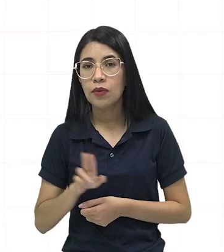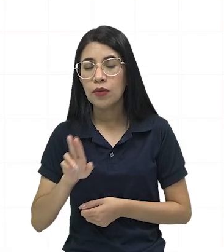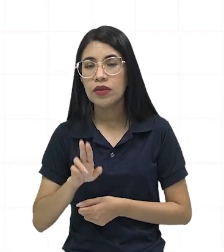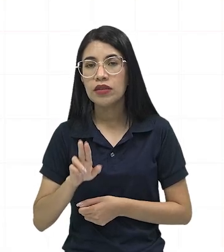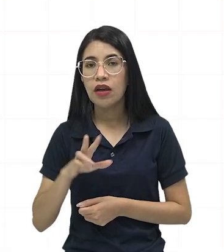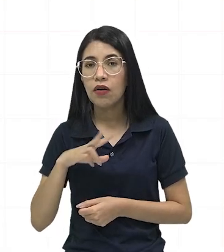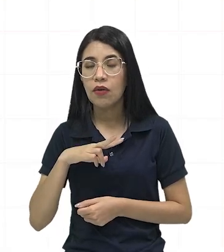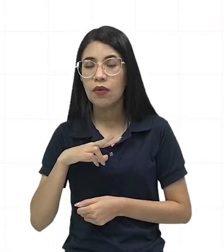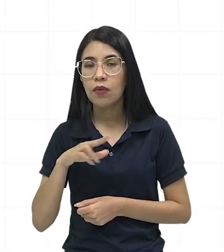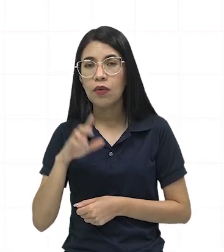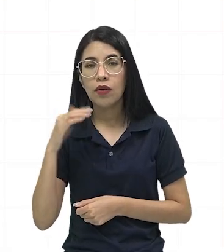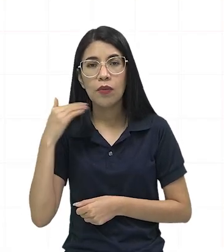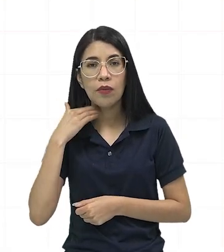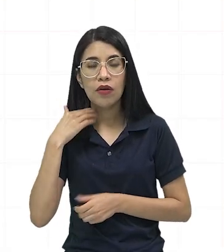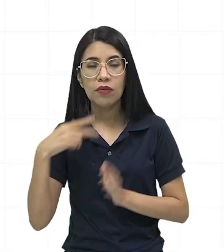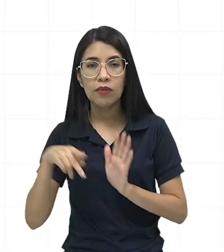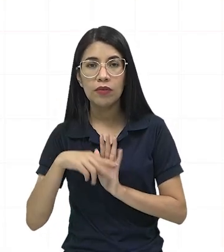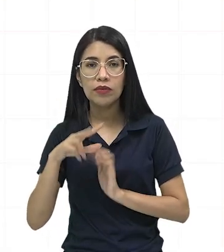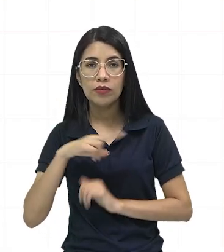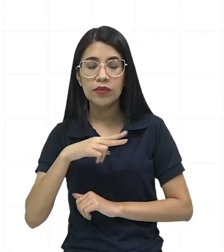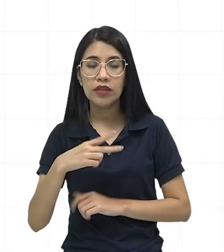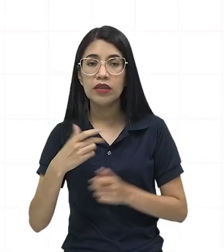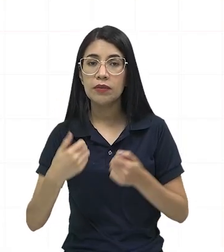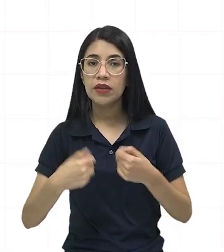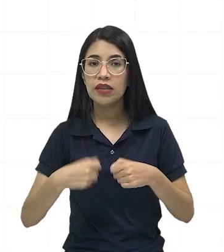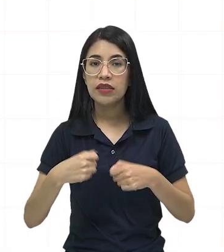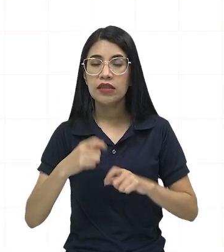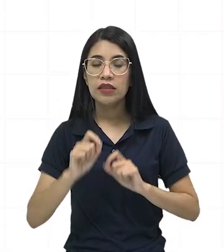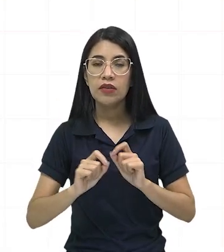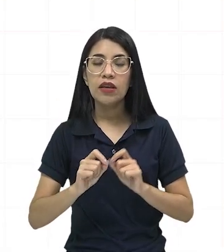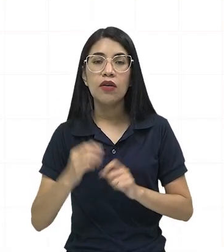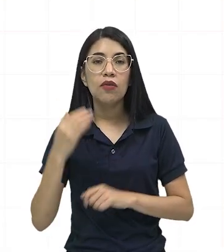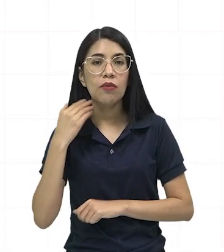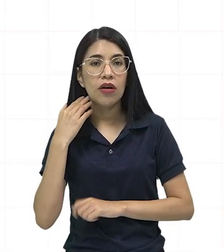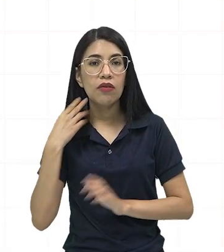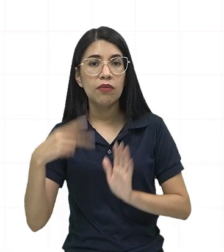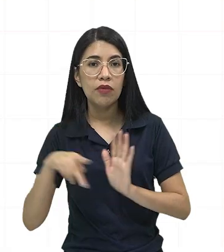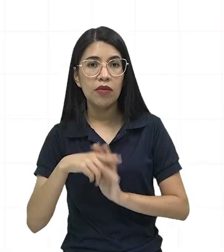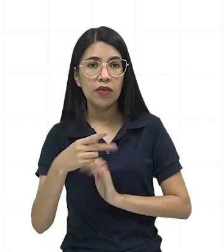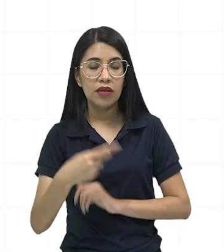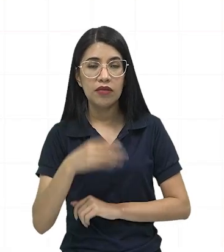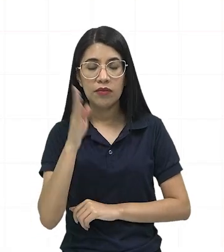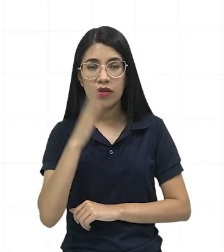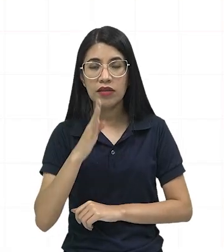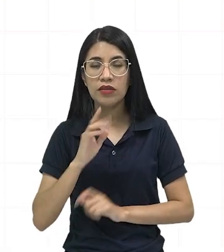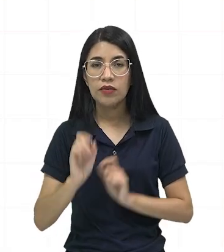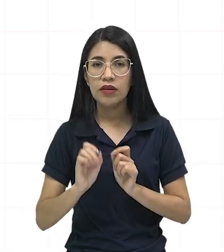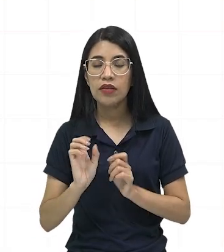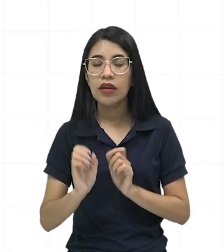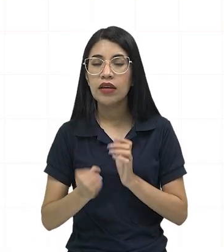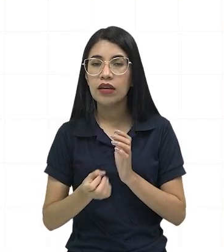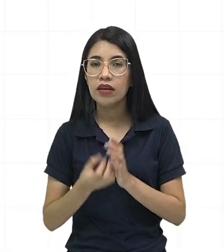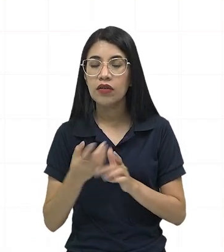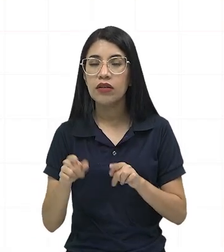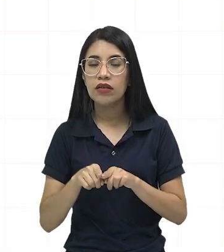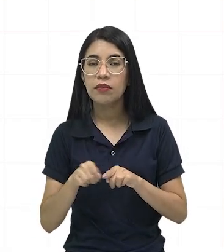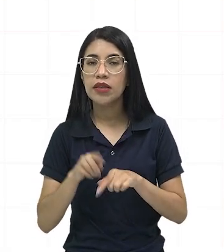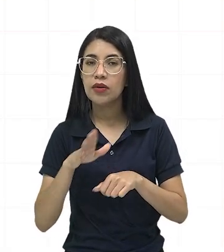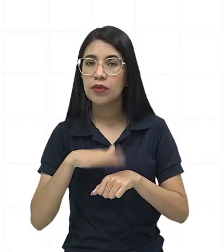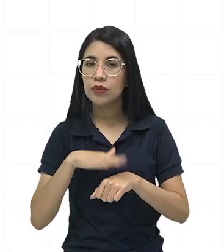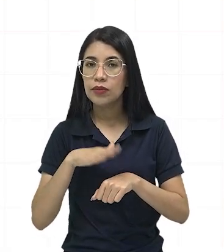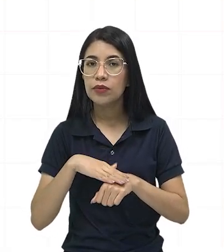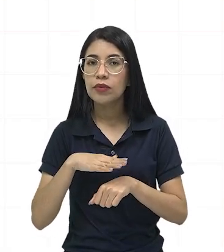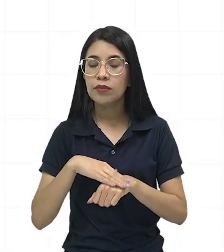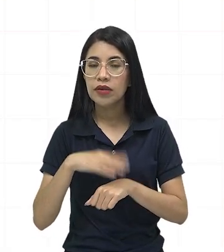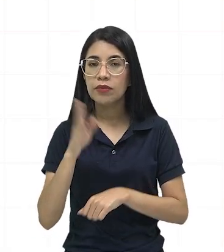em Portugal, né? Então, eles precisam aí de um banco no Brasil, o que vai nos gerar mais uma autonomia,